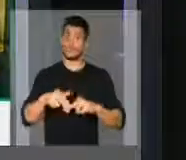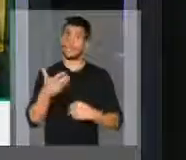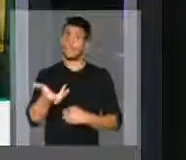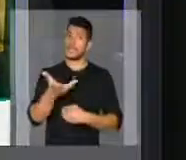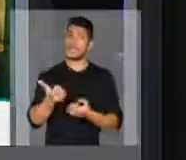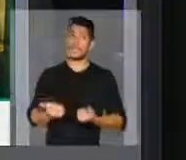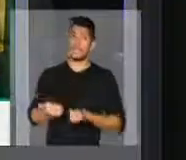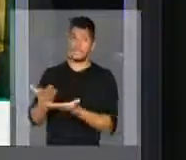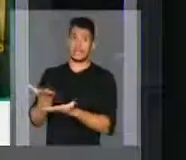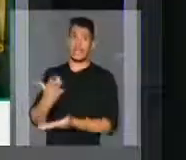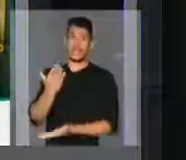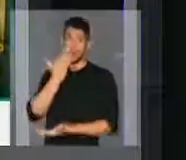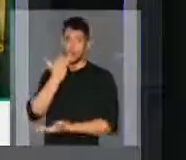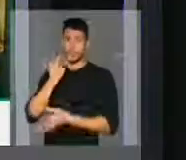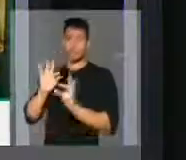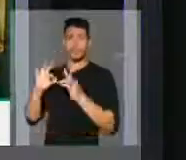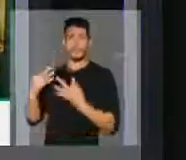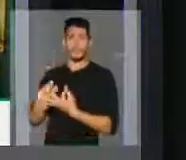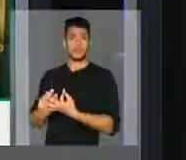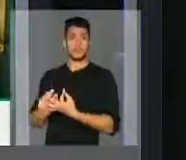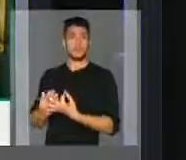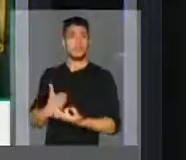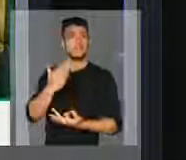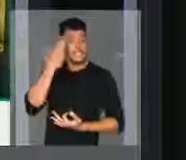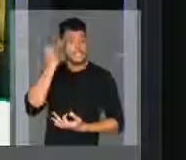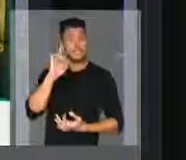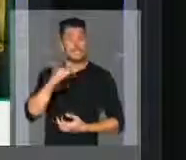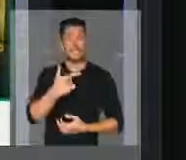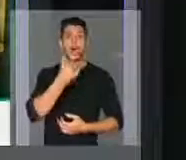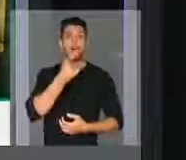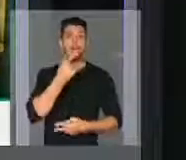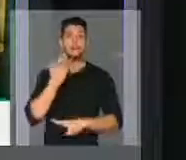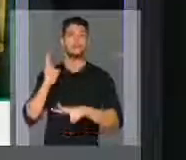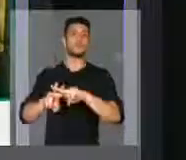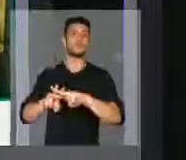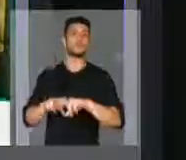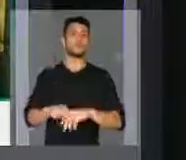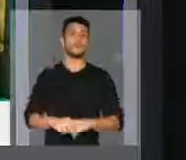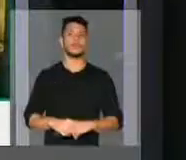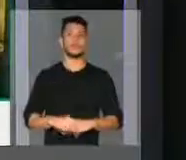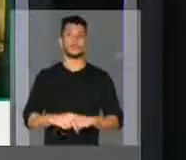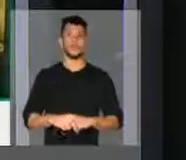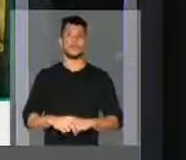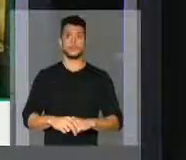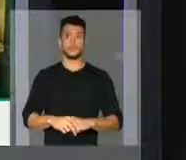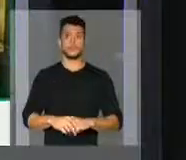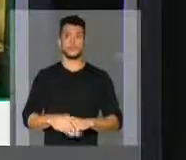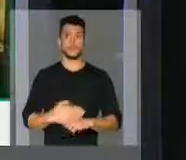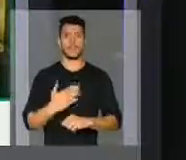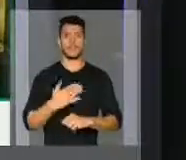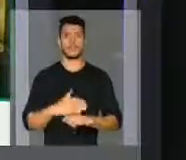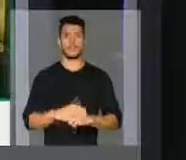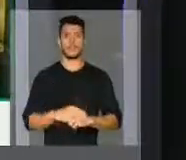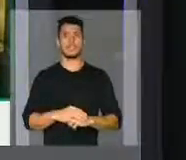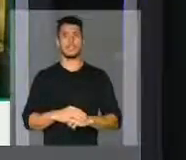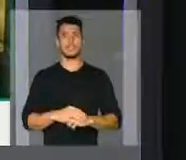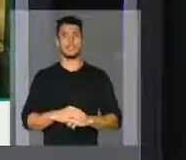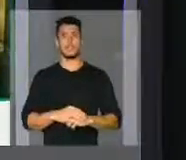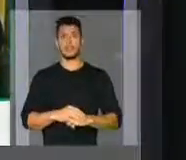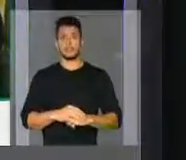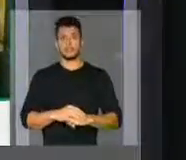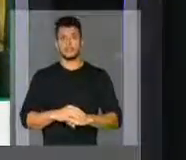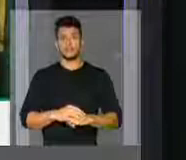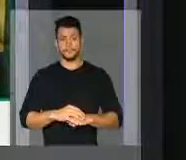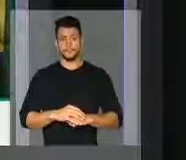Curiosamente, é esse cara que está no presídio. Esquecem da figura do furto famélico, que é uma figura